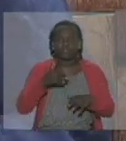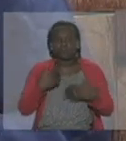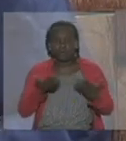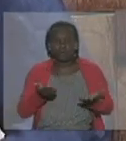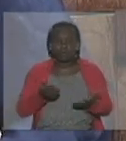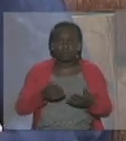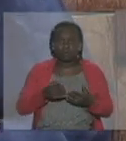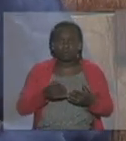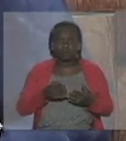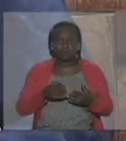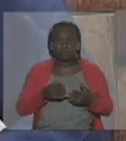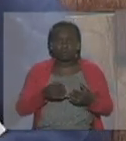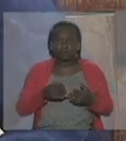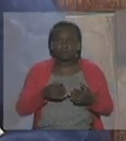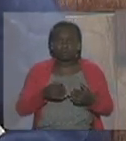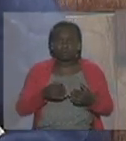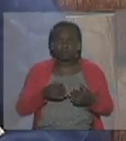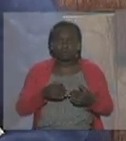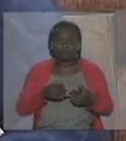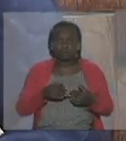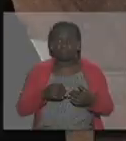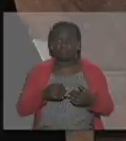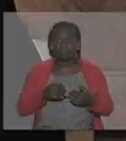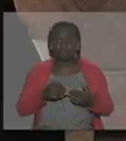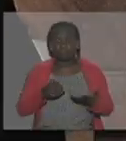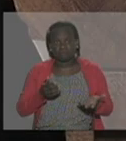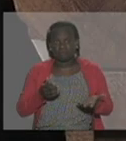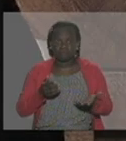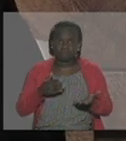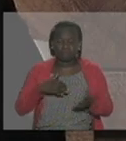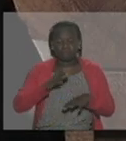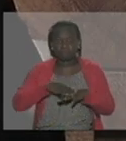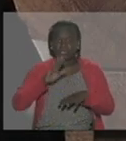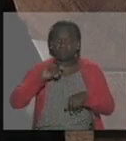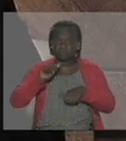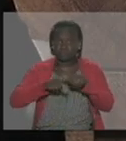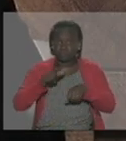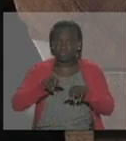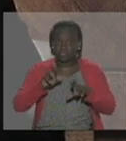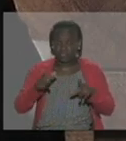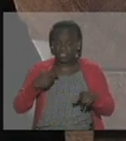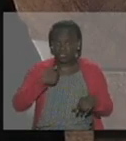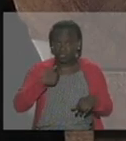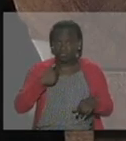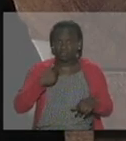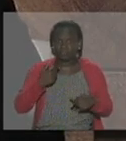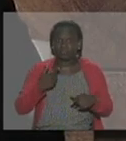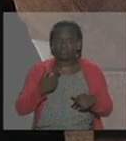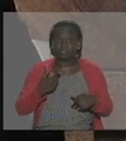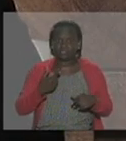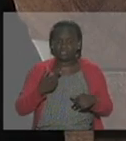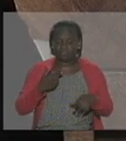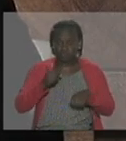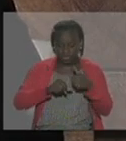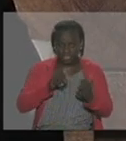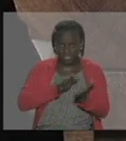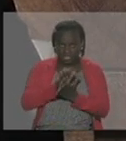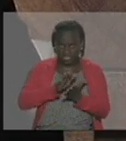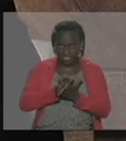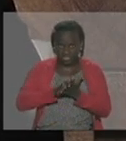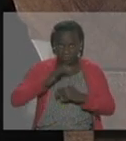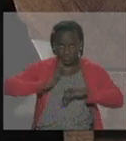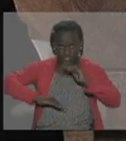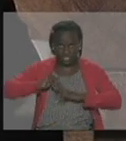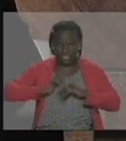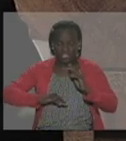mais disso aquilo pessoalmente a maior mudança que pela qual passei depois que eu virei